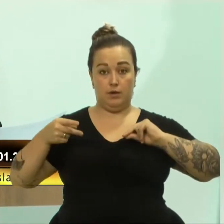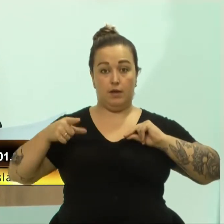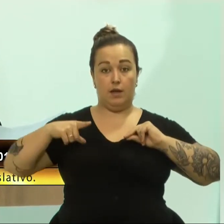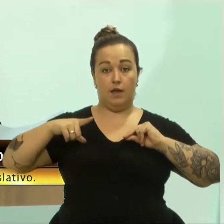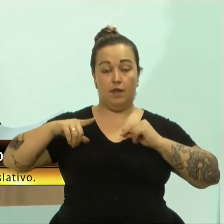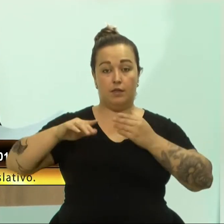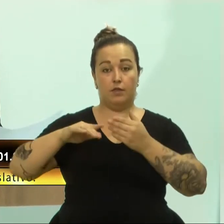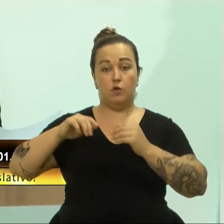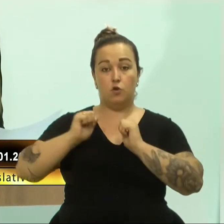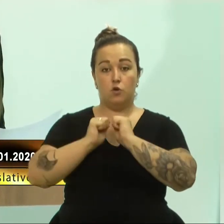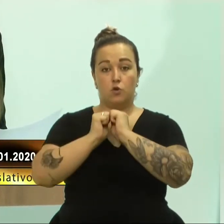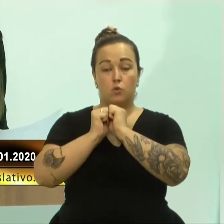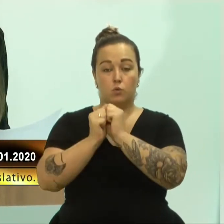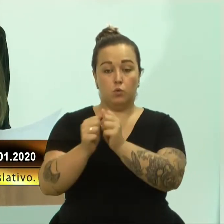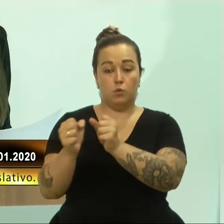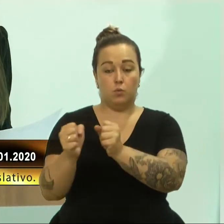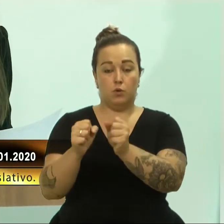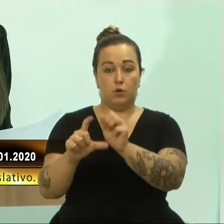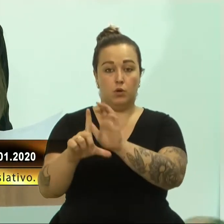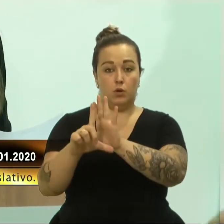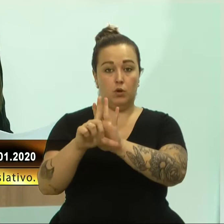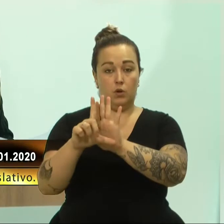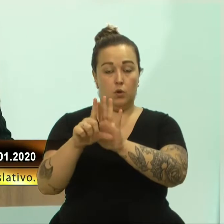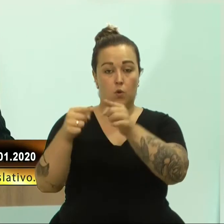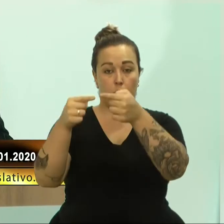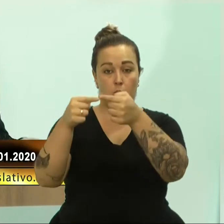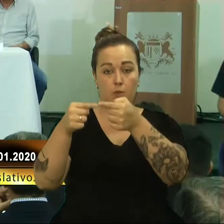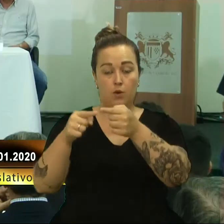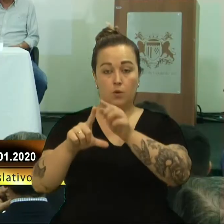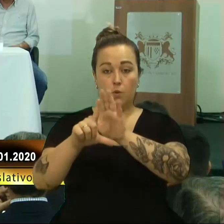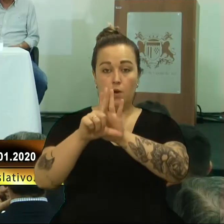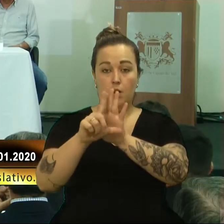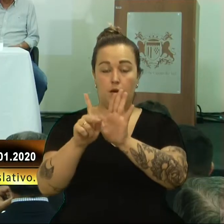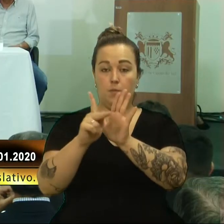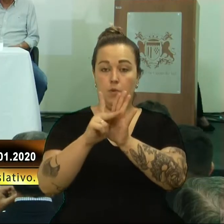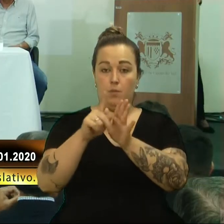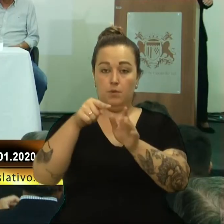frente do Executivo atendendo ao dispositivo na Lei Orgânica.